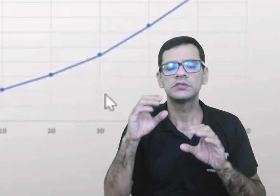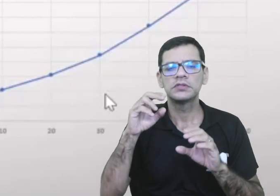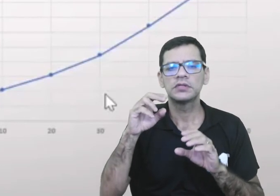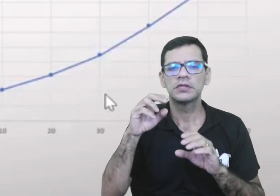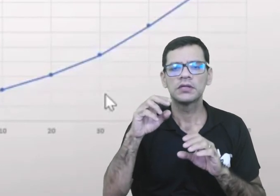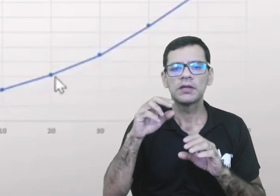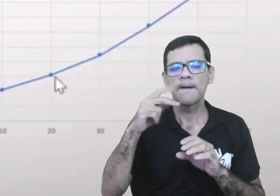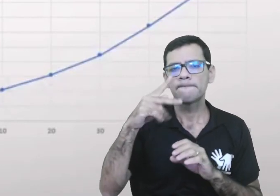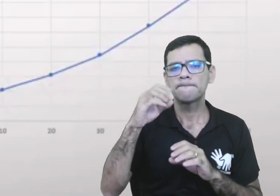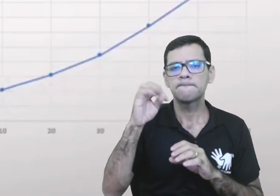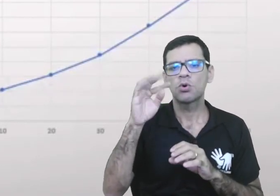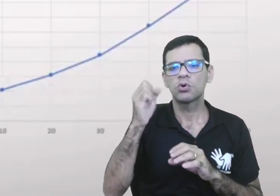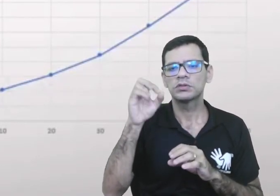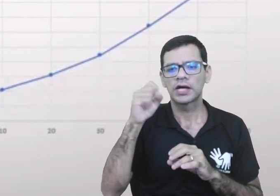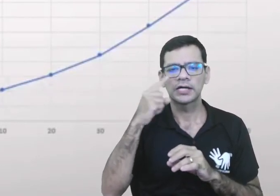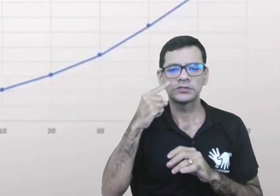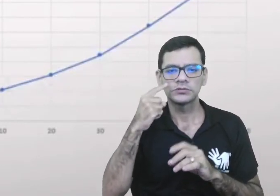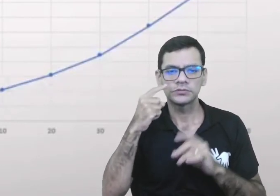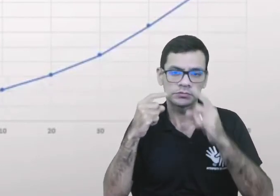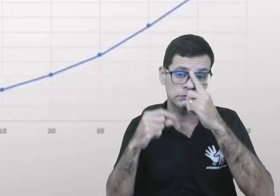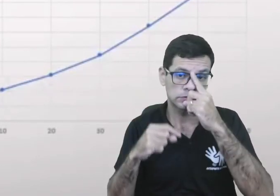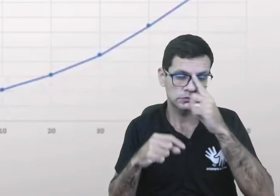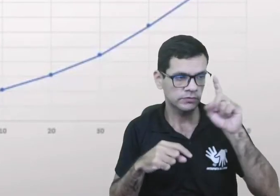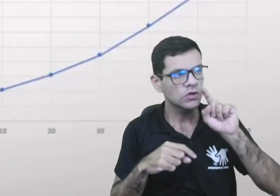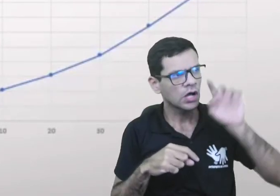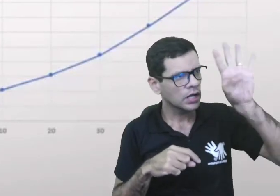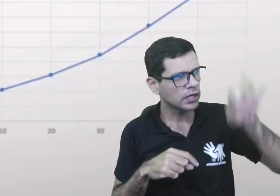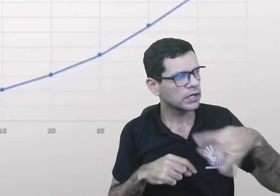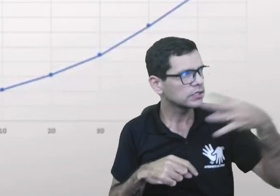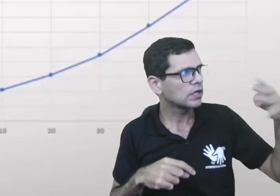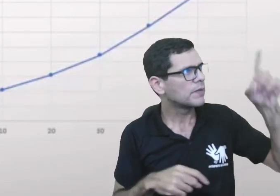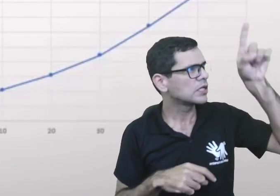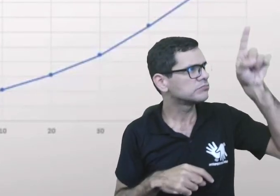potássio? Se você vier na tabela, você não vai encontrar.